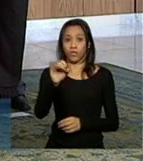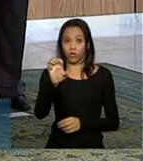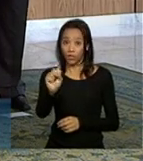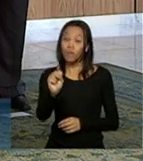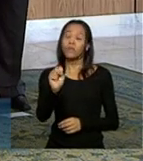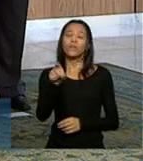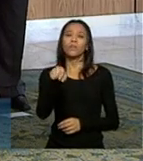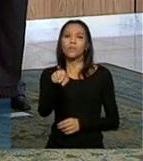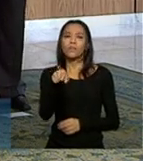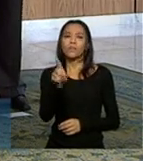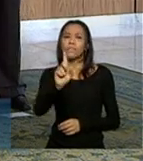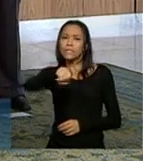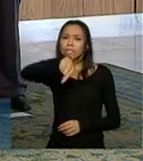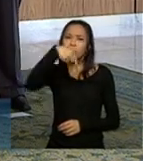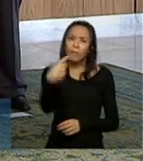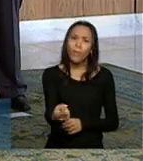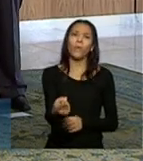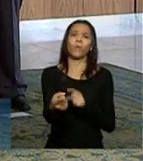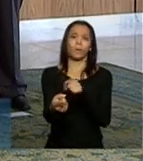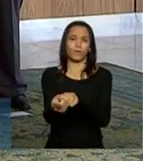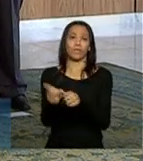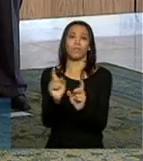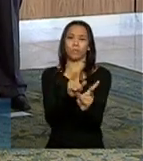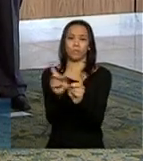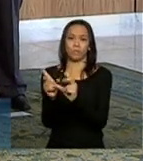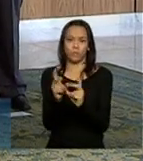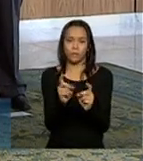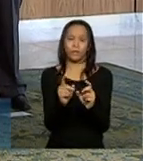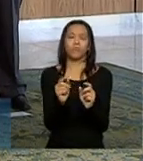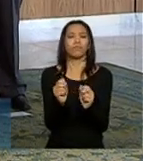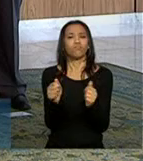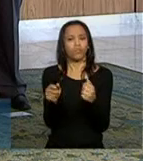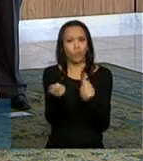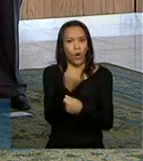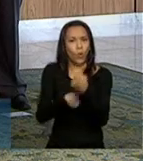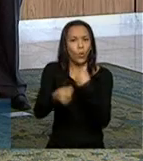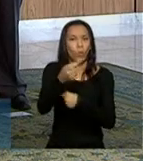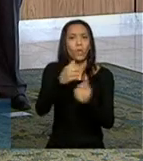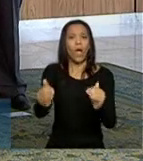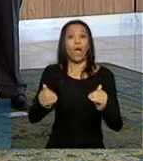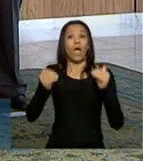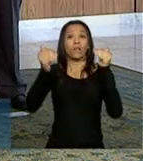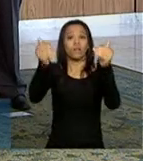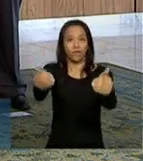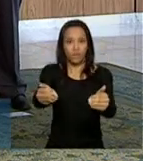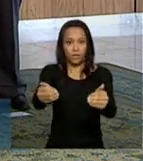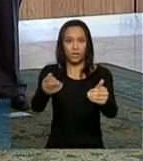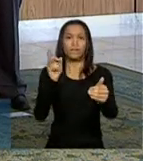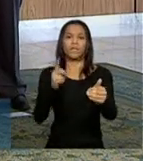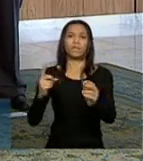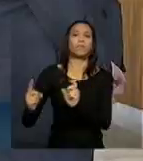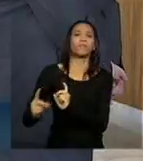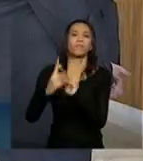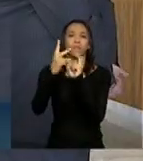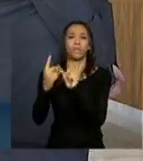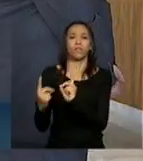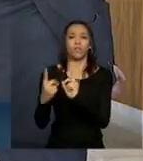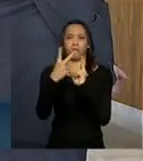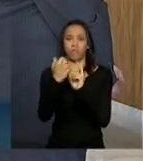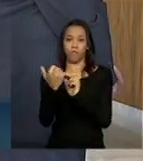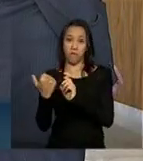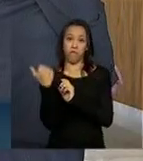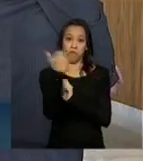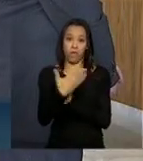E passou, então, dessa economia baseada em commodities para uma economia avançada, orientada às exportações.